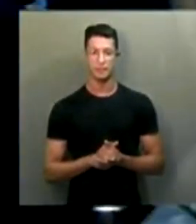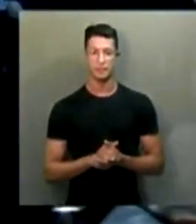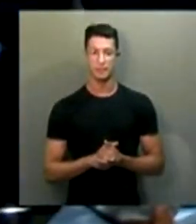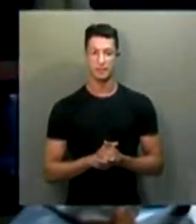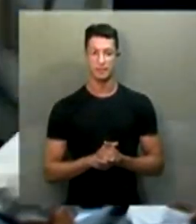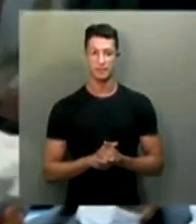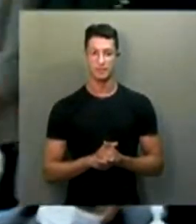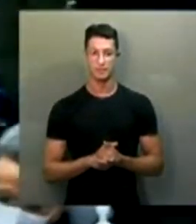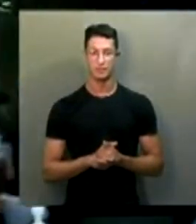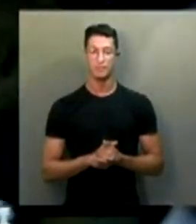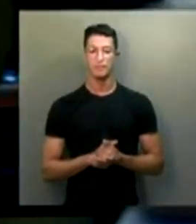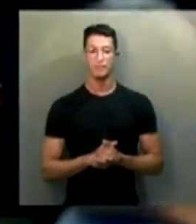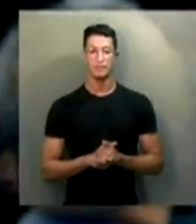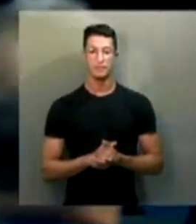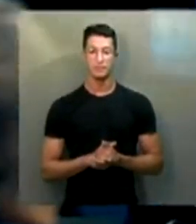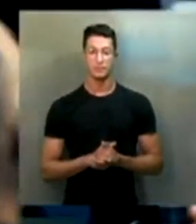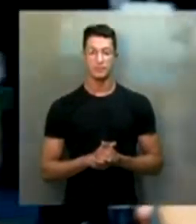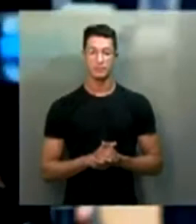Nós vamos misturar.